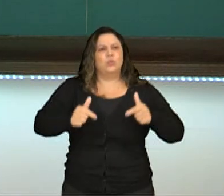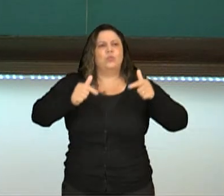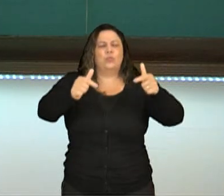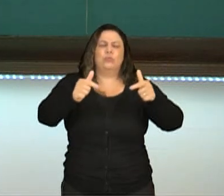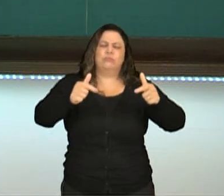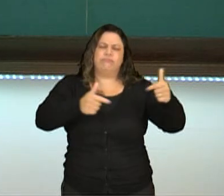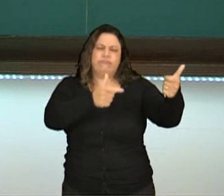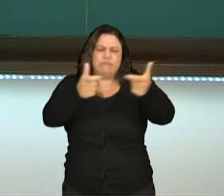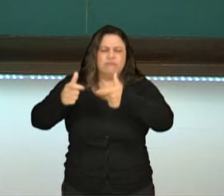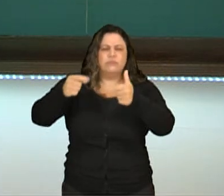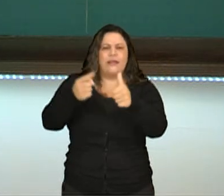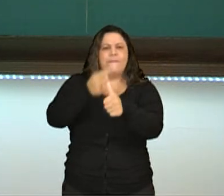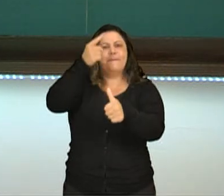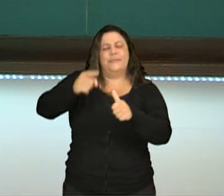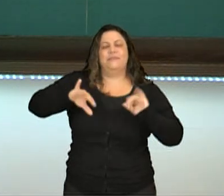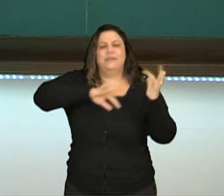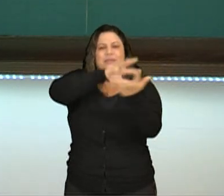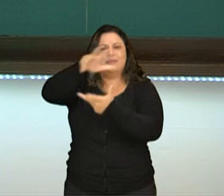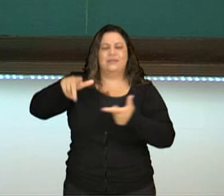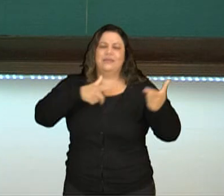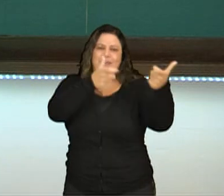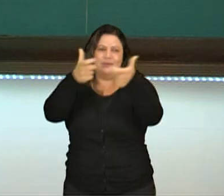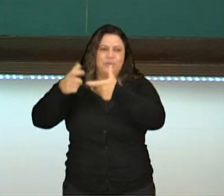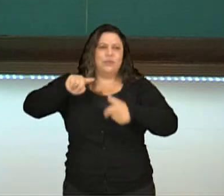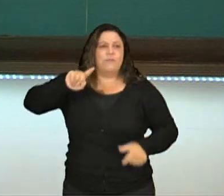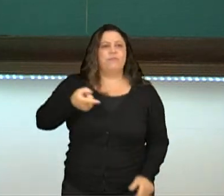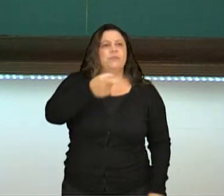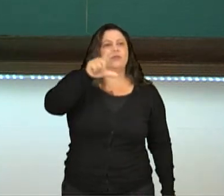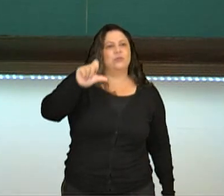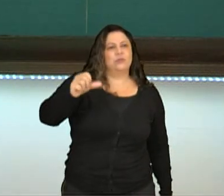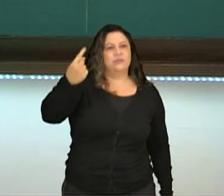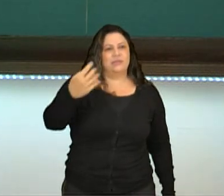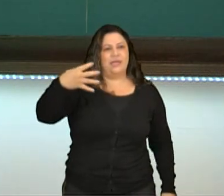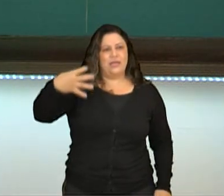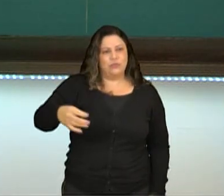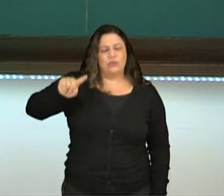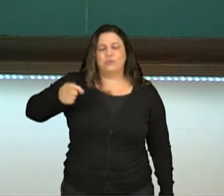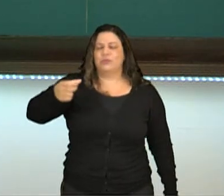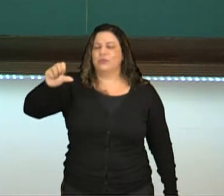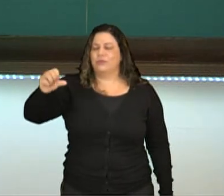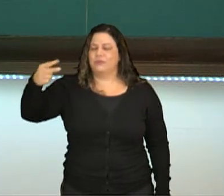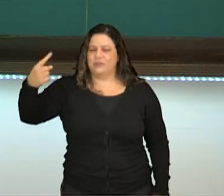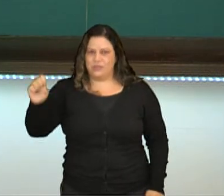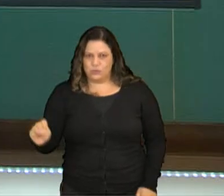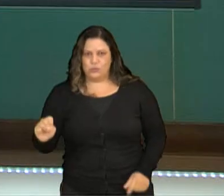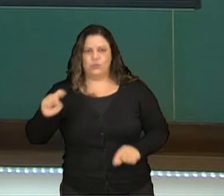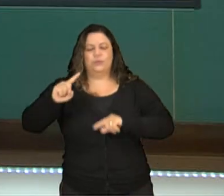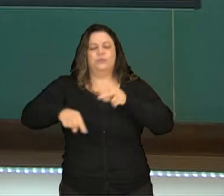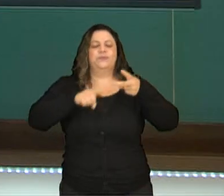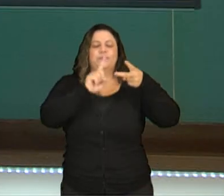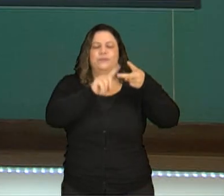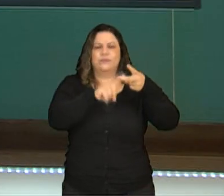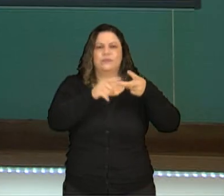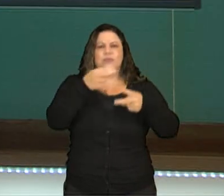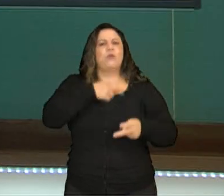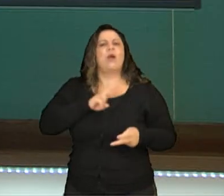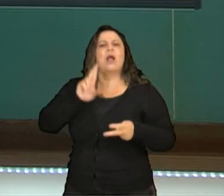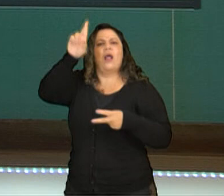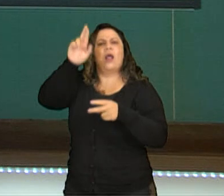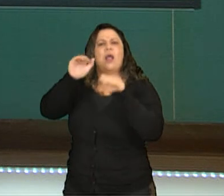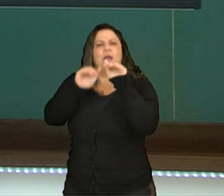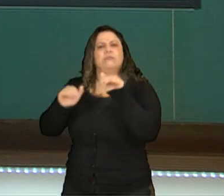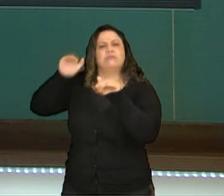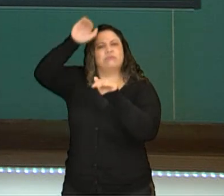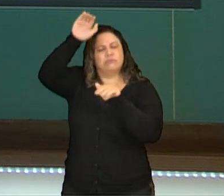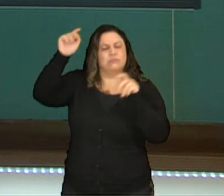1914 e 18? Império Otomano. Segunda questão, você sabe qual a religião predominante na Palestina e